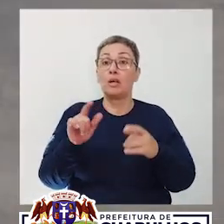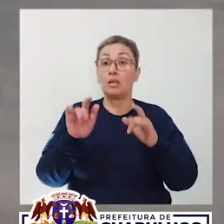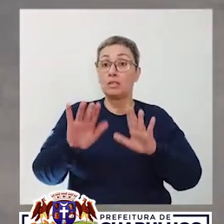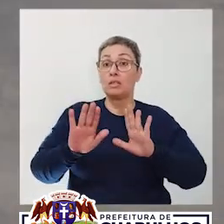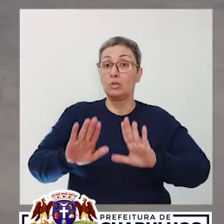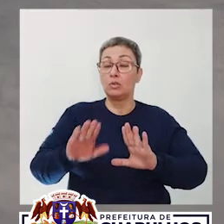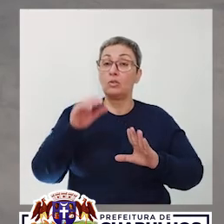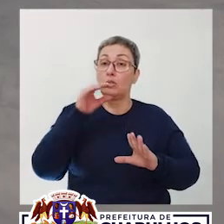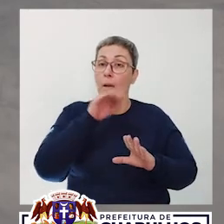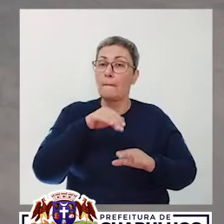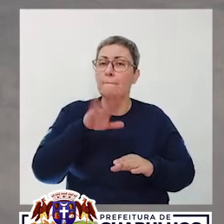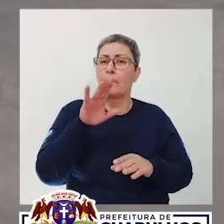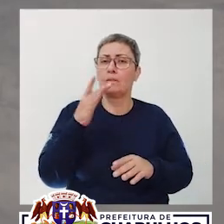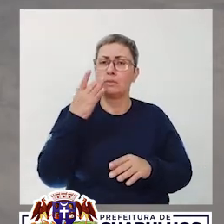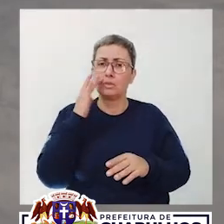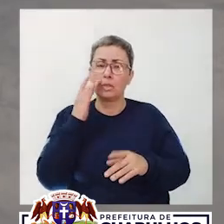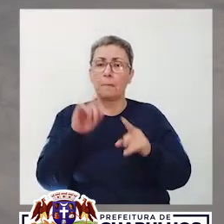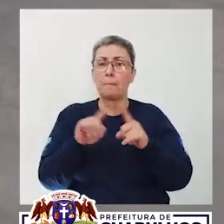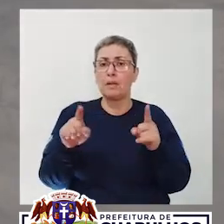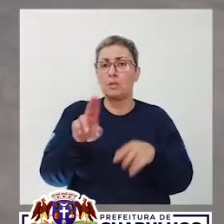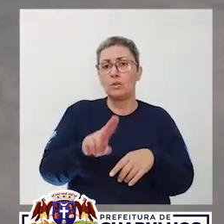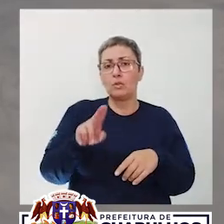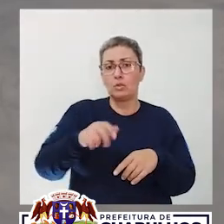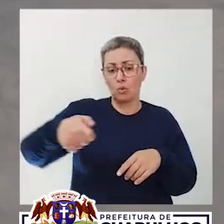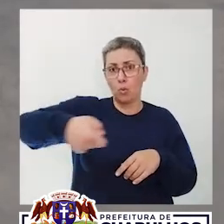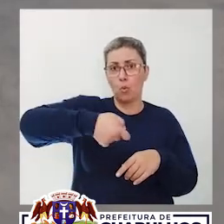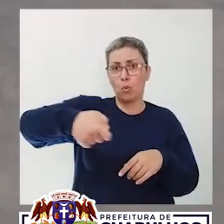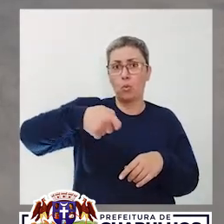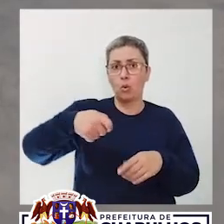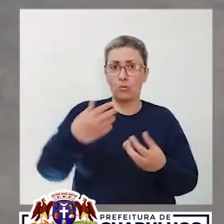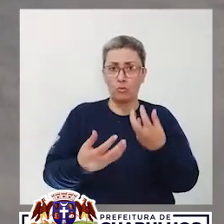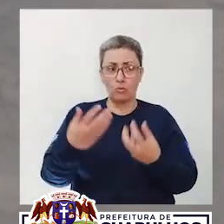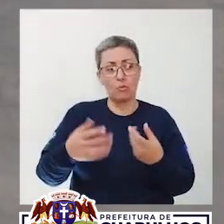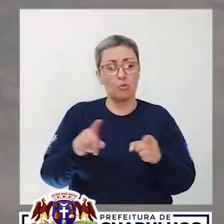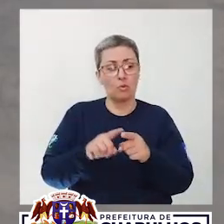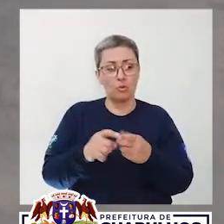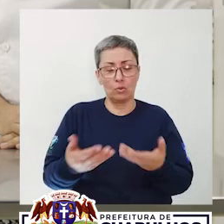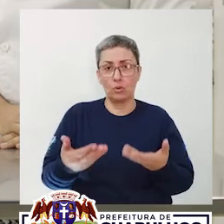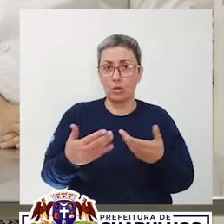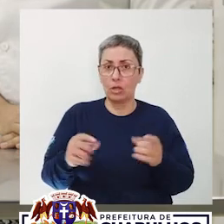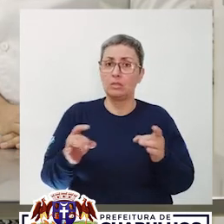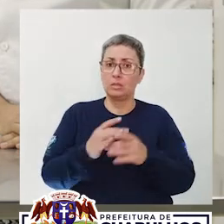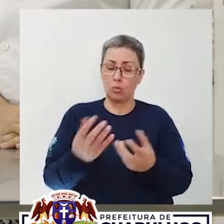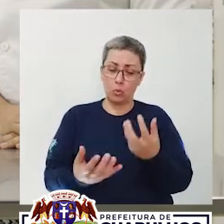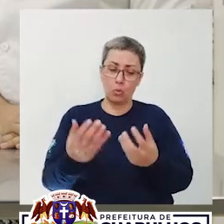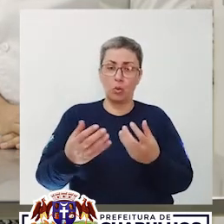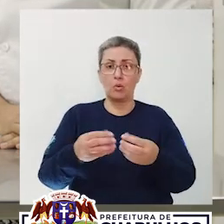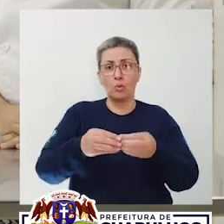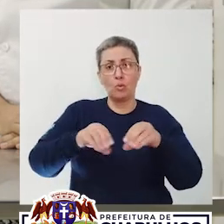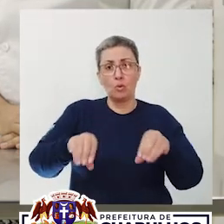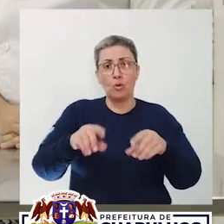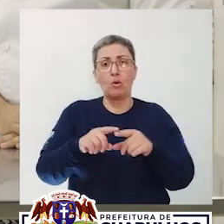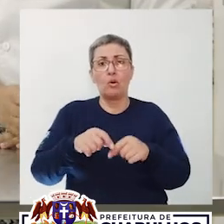quem vai deixar no forno, pode deixar um pouquinho mais assada, né? Mas como nós vamos passar o maçarico nela, então tirei assim, que já deu para cozinhar